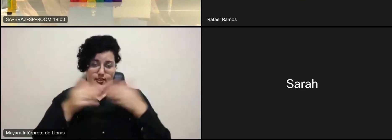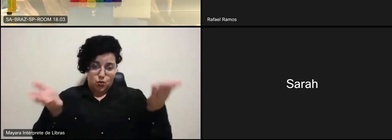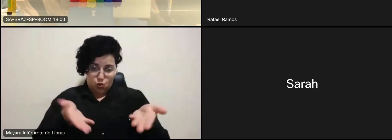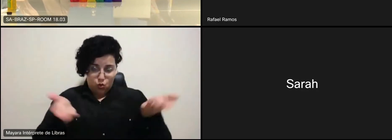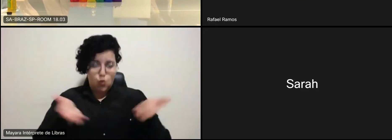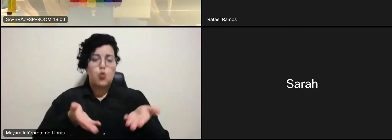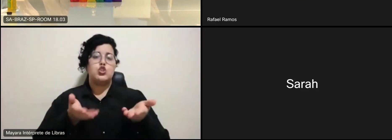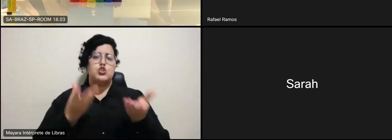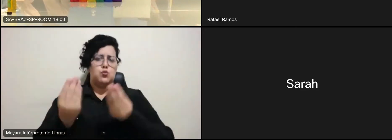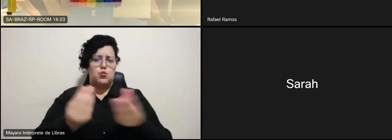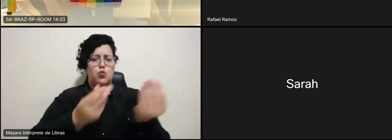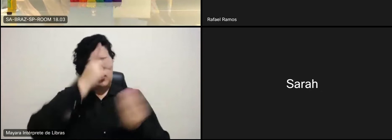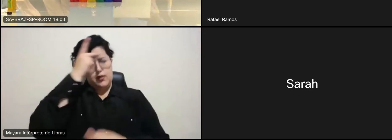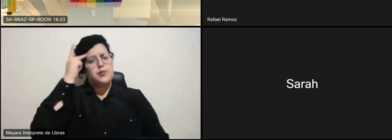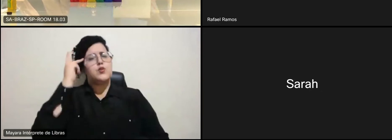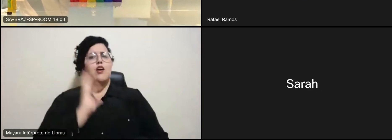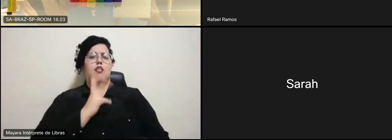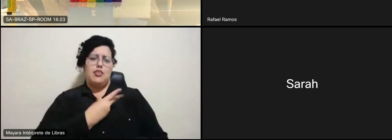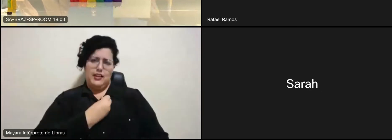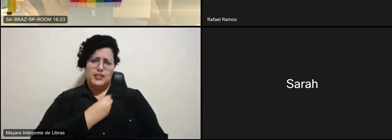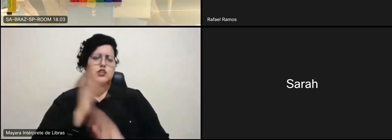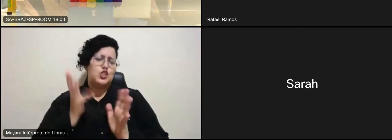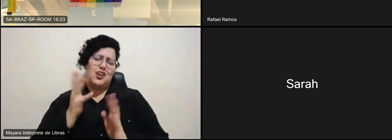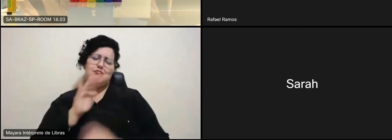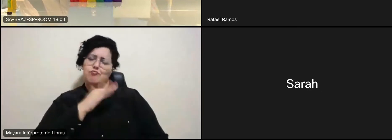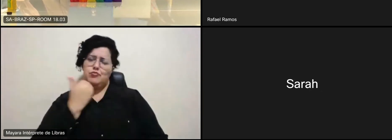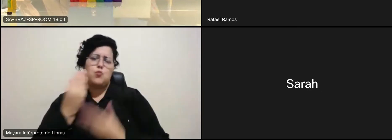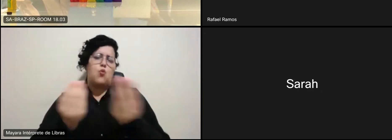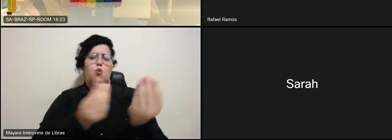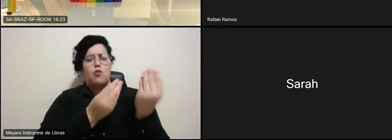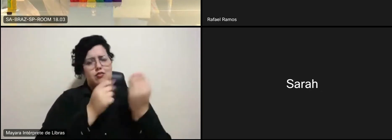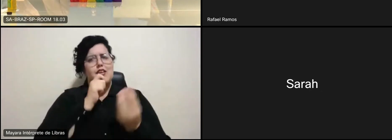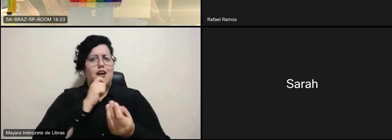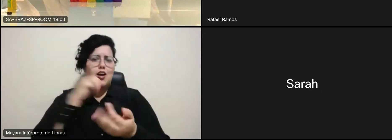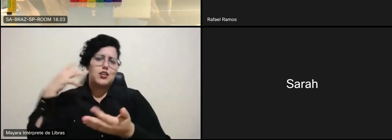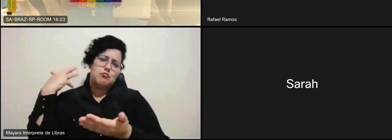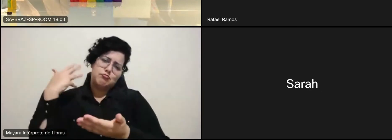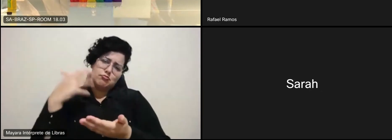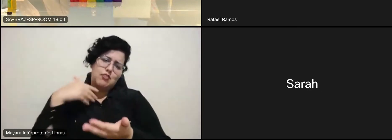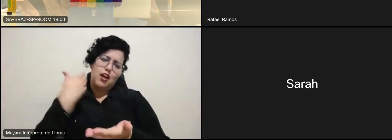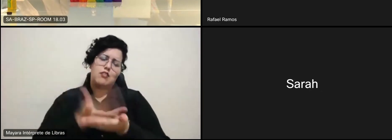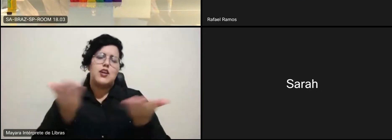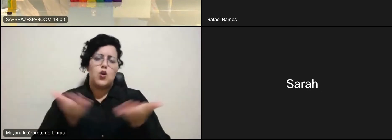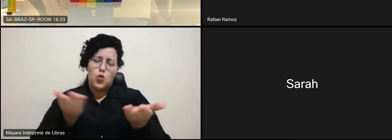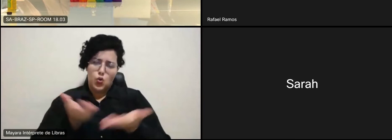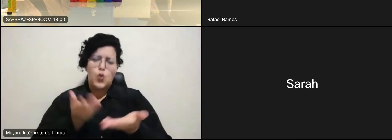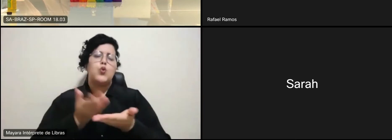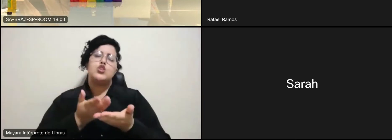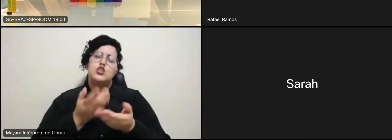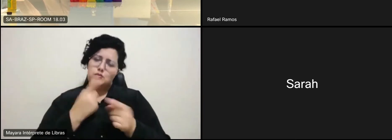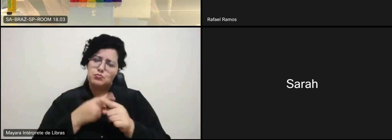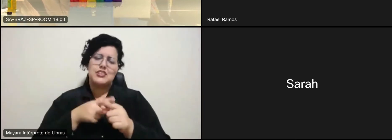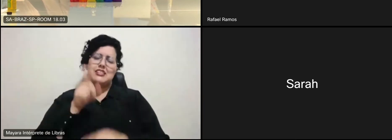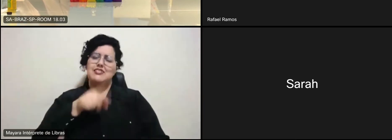muitas pessoas trans morreram e ainda morrem, né? Não sei exatamente a estatística, porque até nisso é